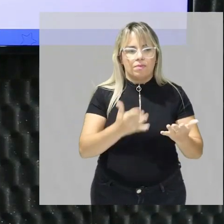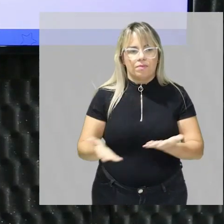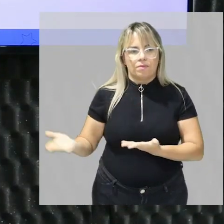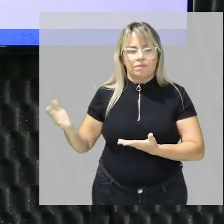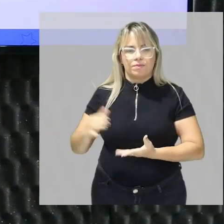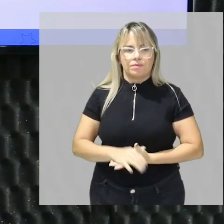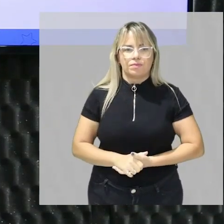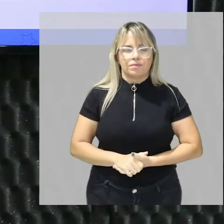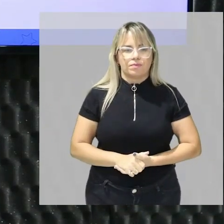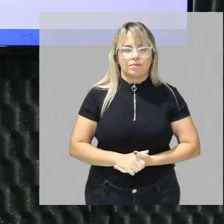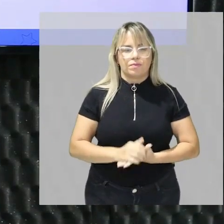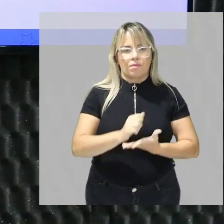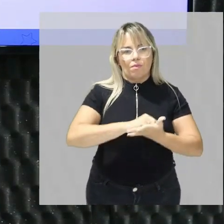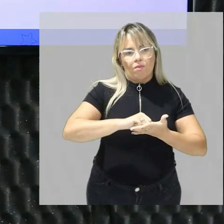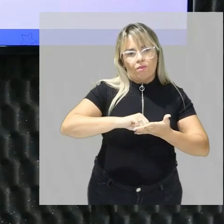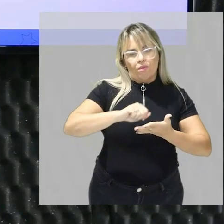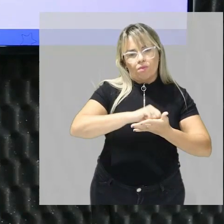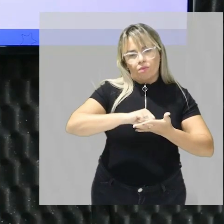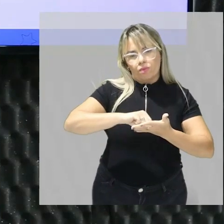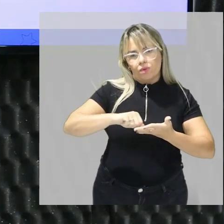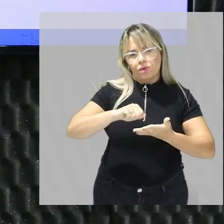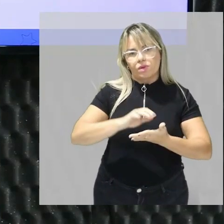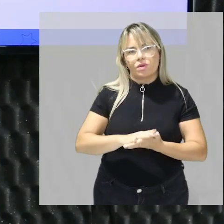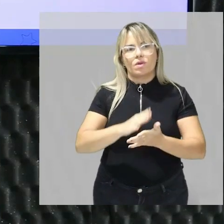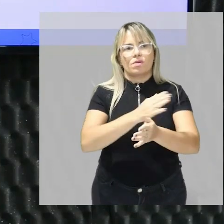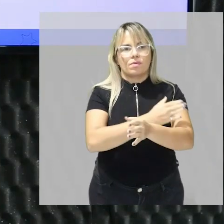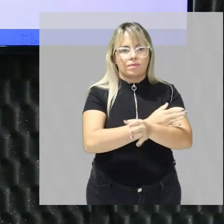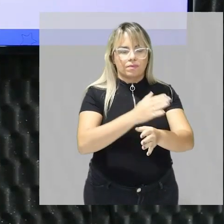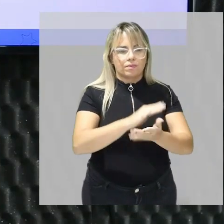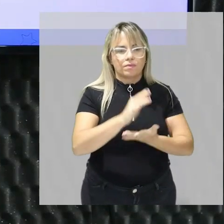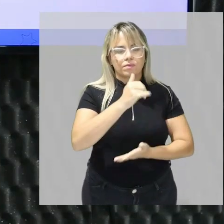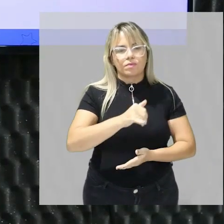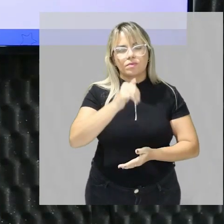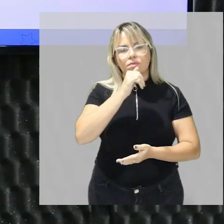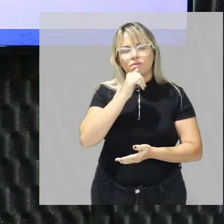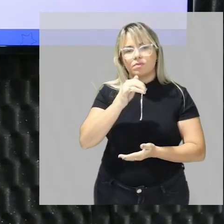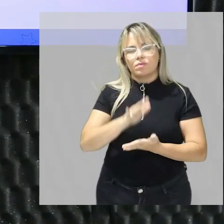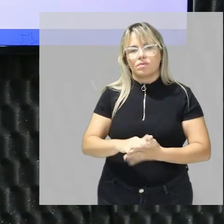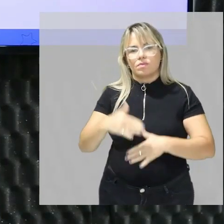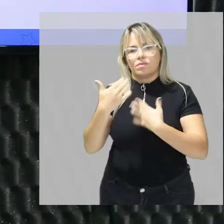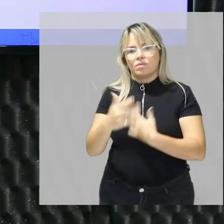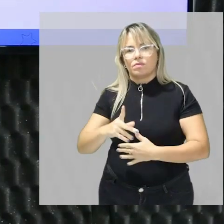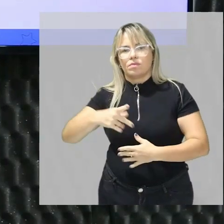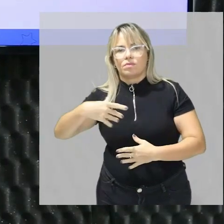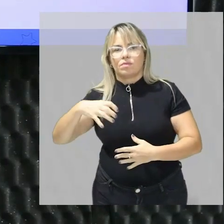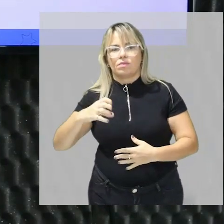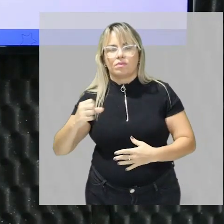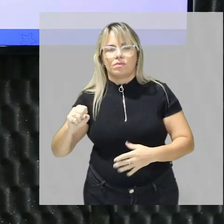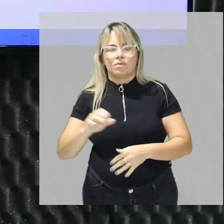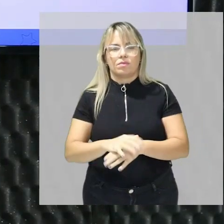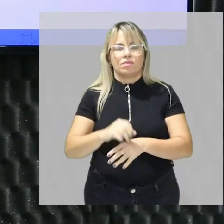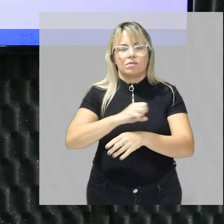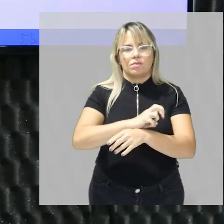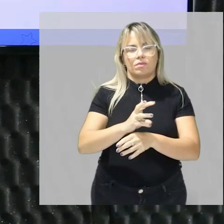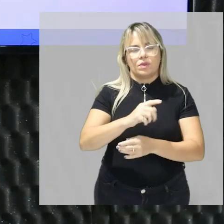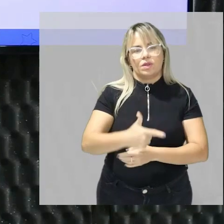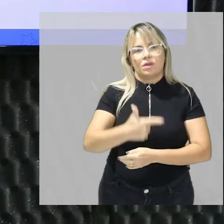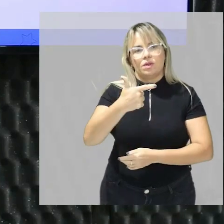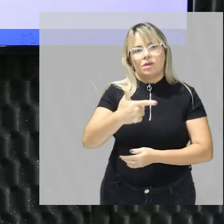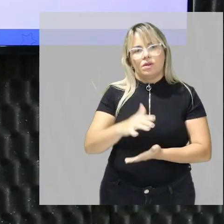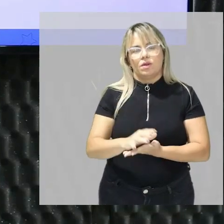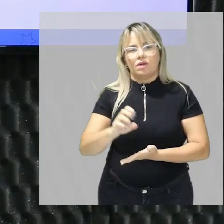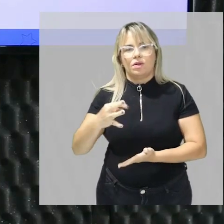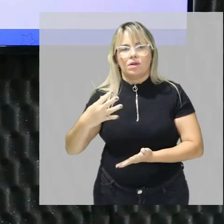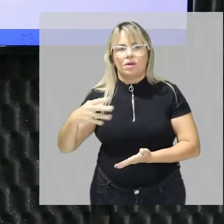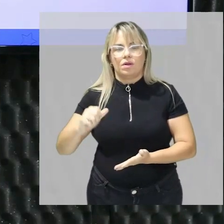questões subjetivas, tá? Questão que costuma cair, por exemplo, em provas do Paizoema na segunda etapa, que é a parte